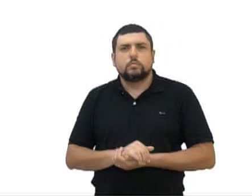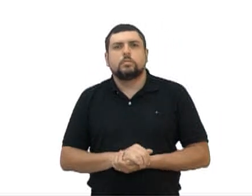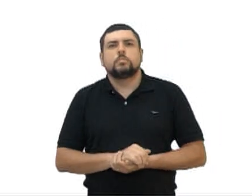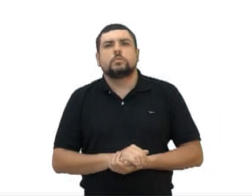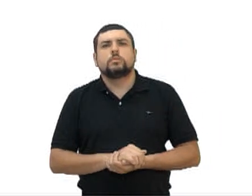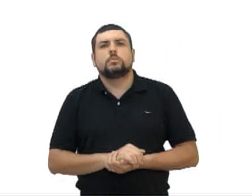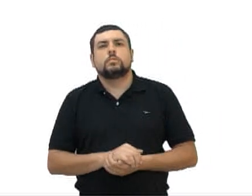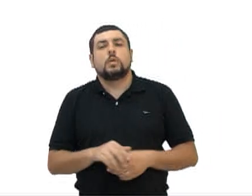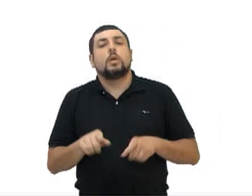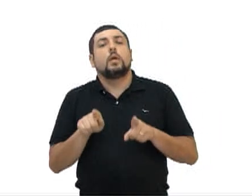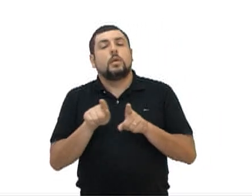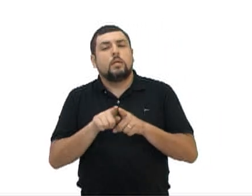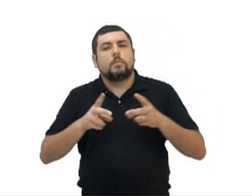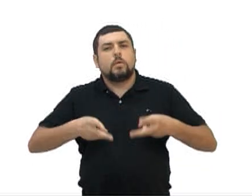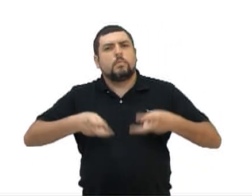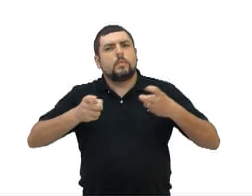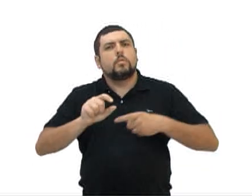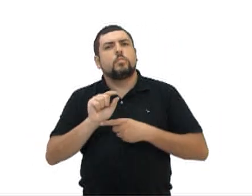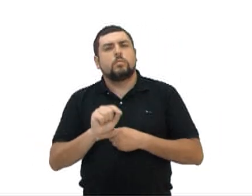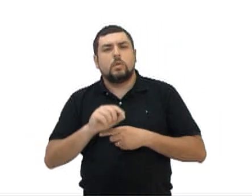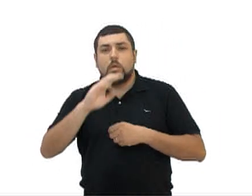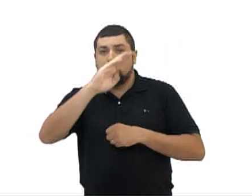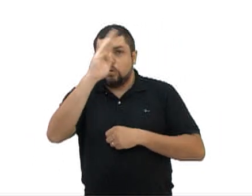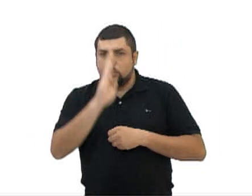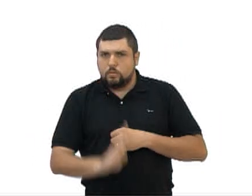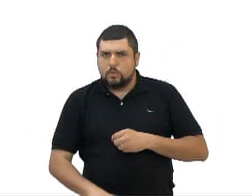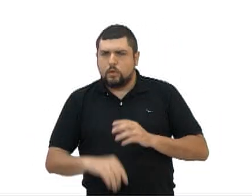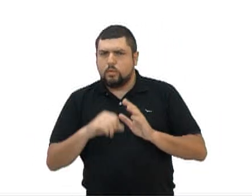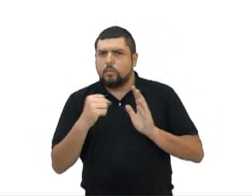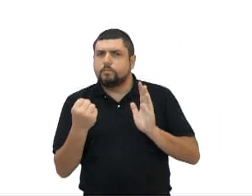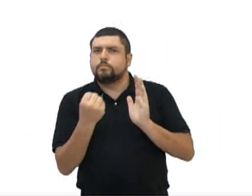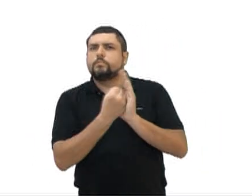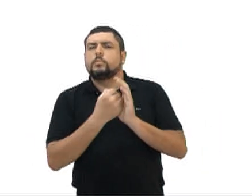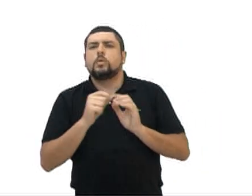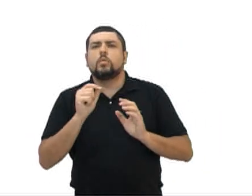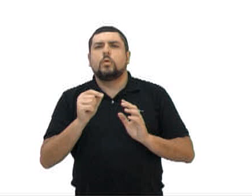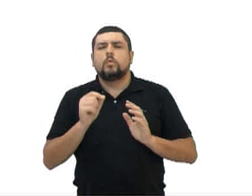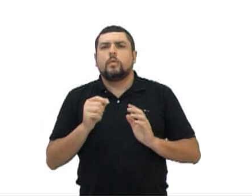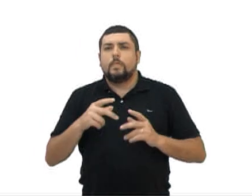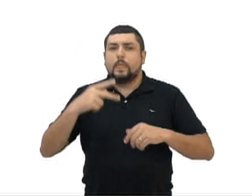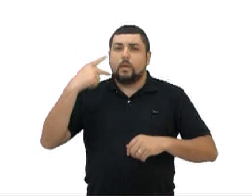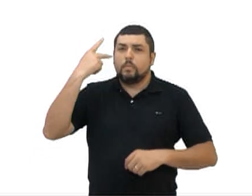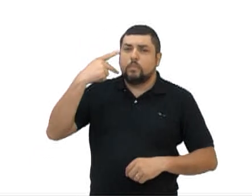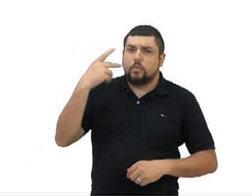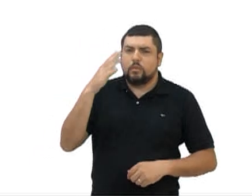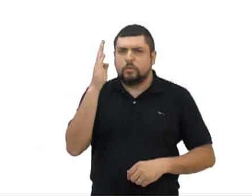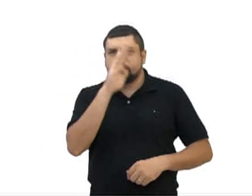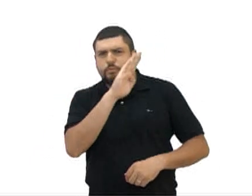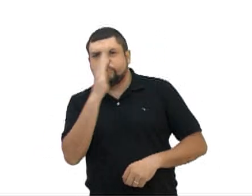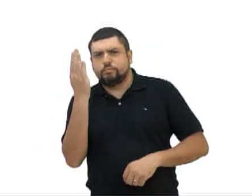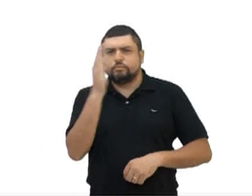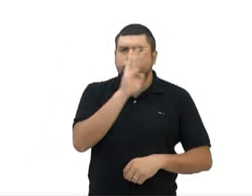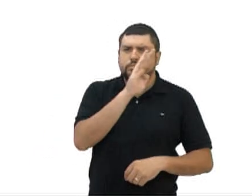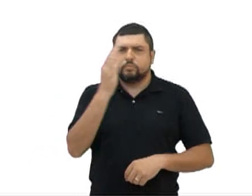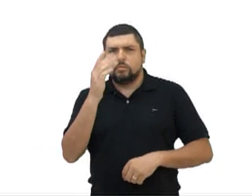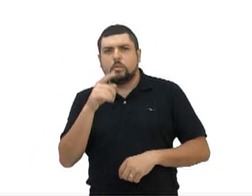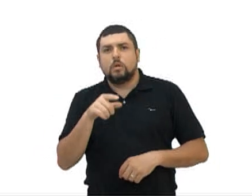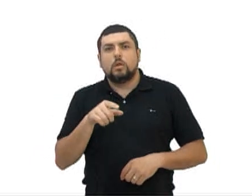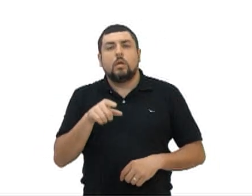Também percebemos o que? O Brasil ele é marcado por uma alta instabilidade política no Brasil. Vocês identificaram